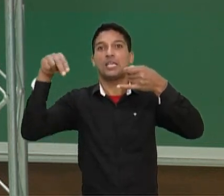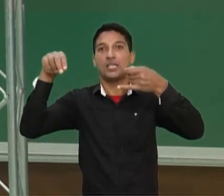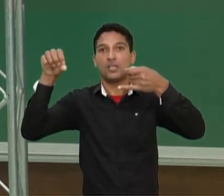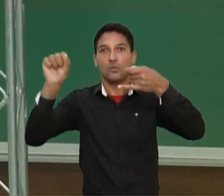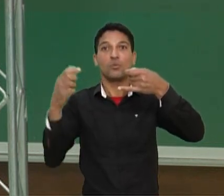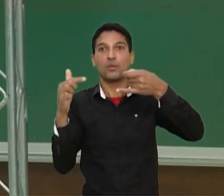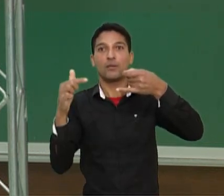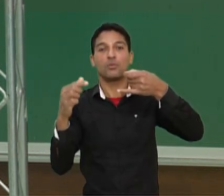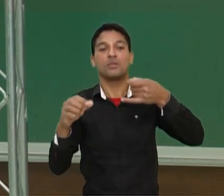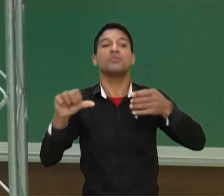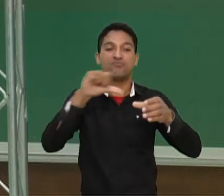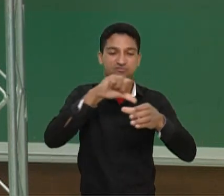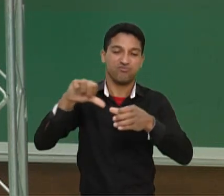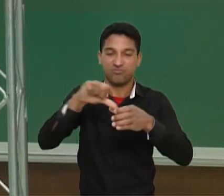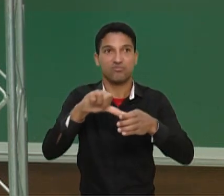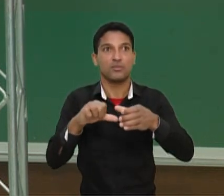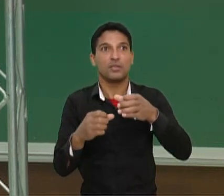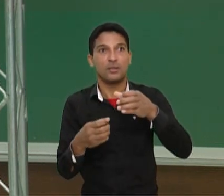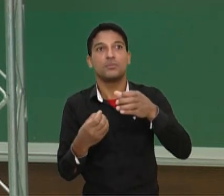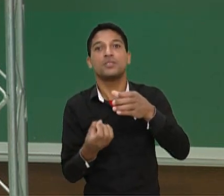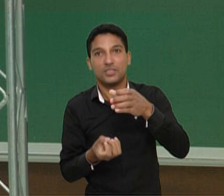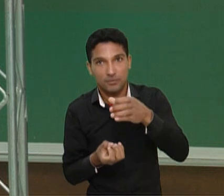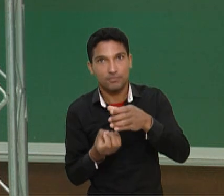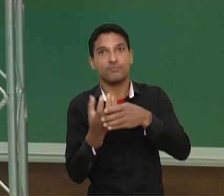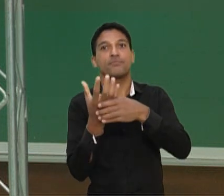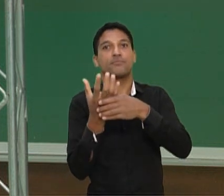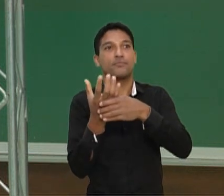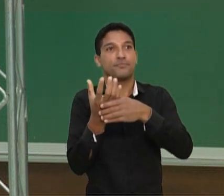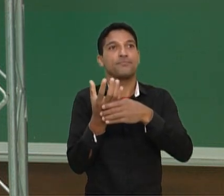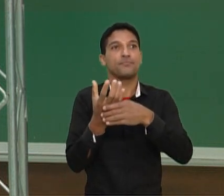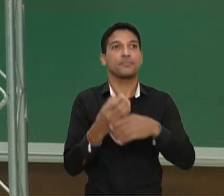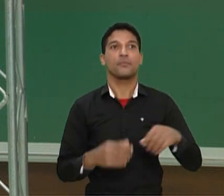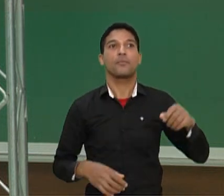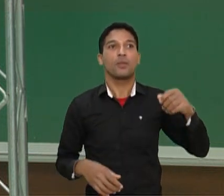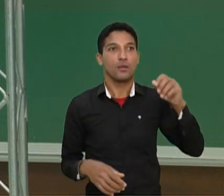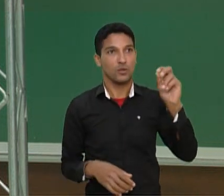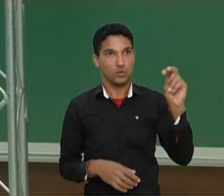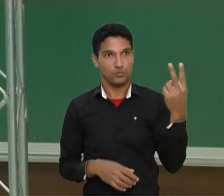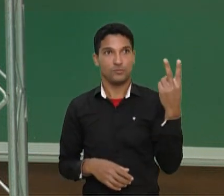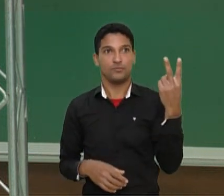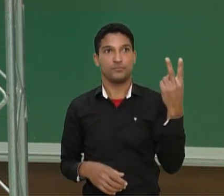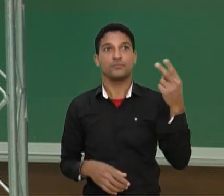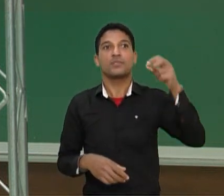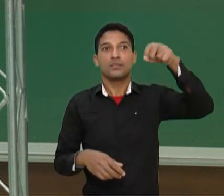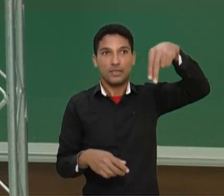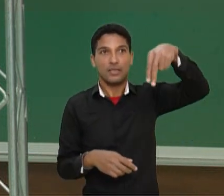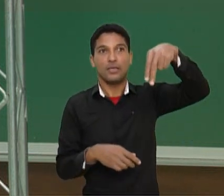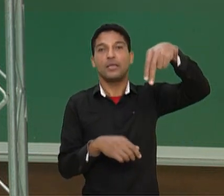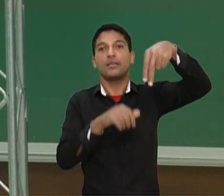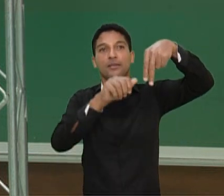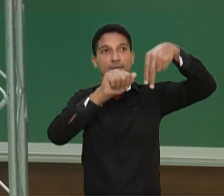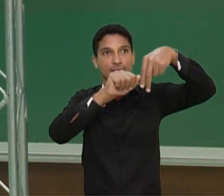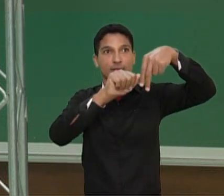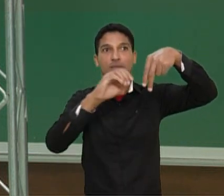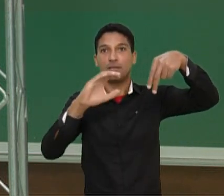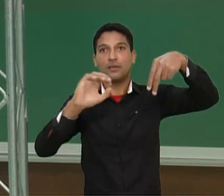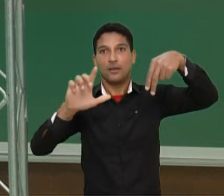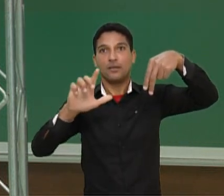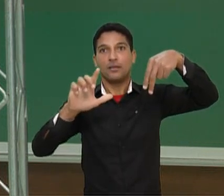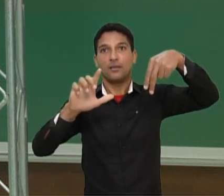ionização. Letra B, o sal, cloreto de sódio, ligação